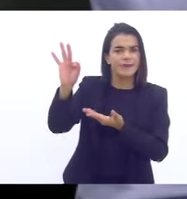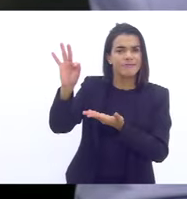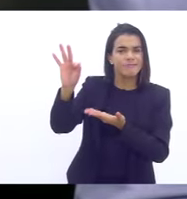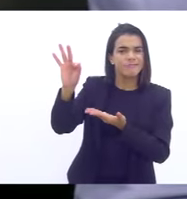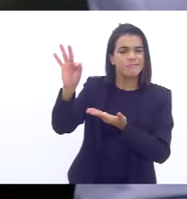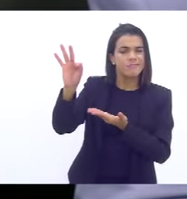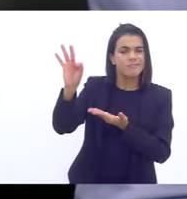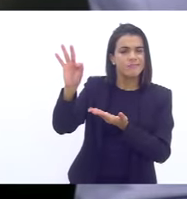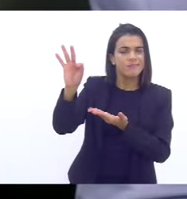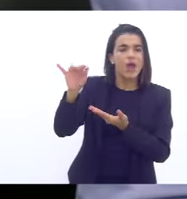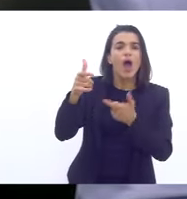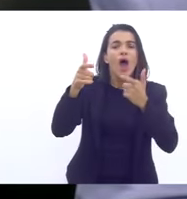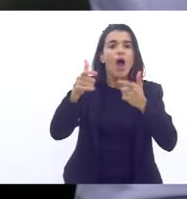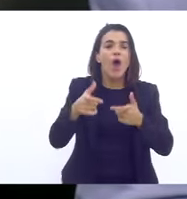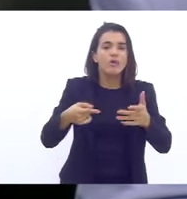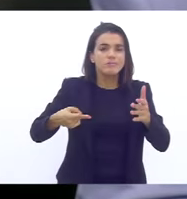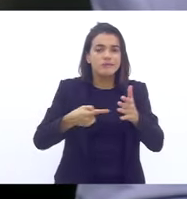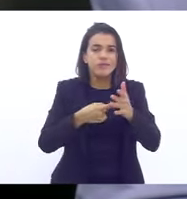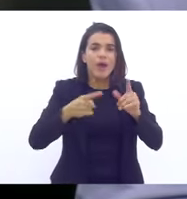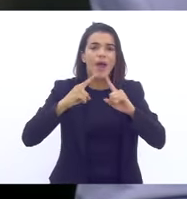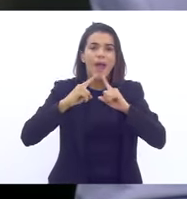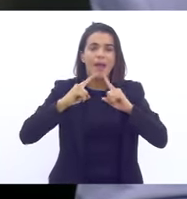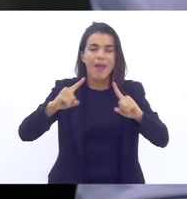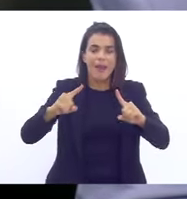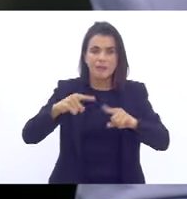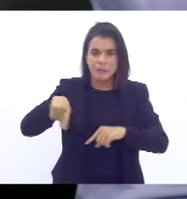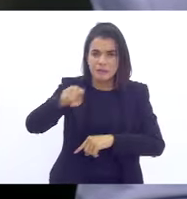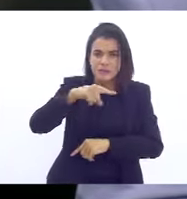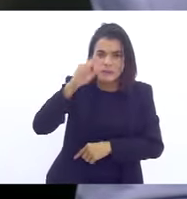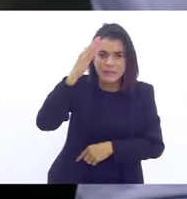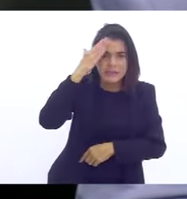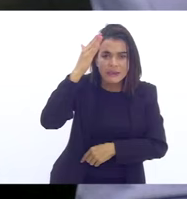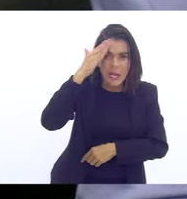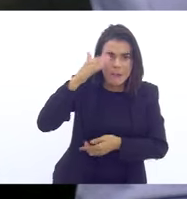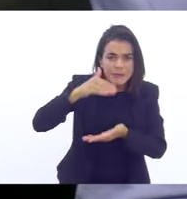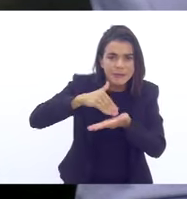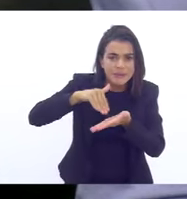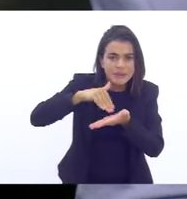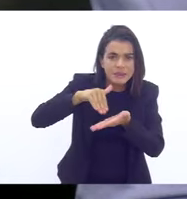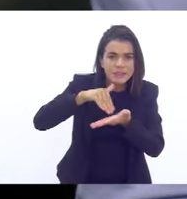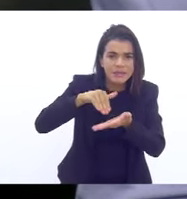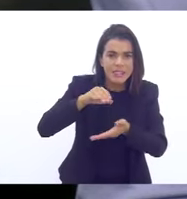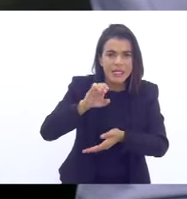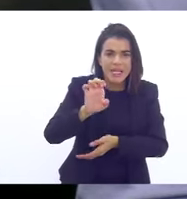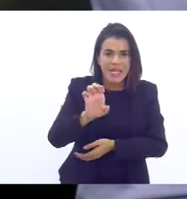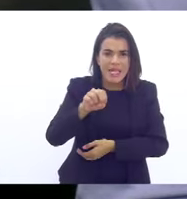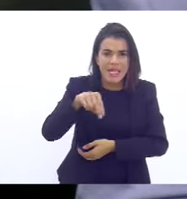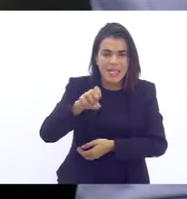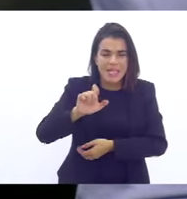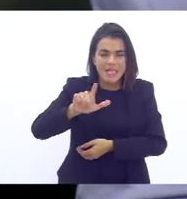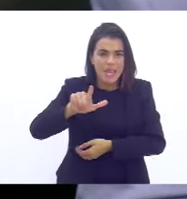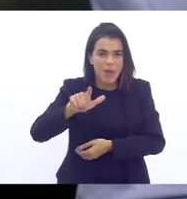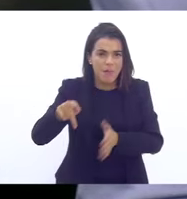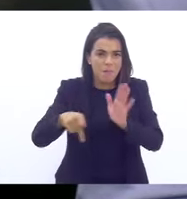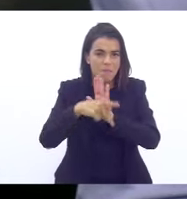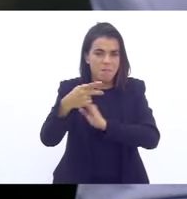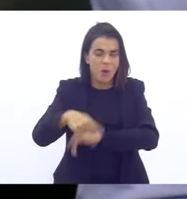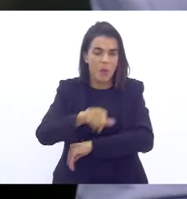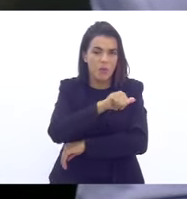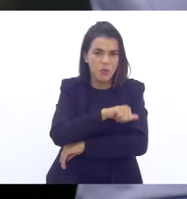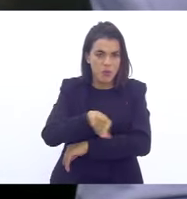Onde é feita a reclamação? Alguém dos senhores aqui conhece algum escritório da ANEEL aqui no Rio de Janeiro?